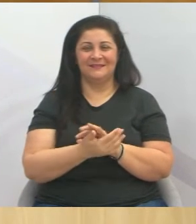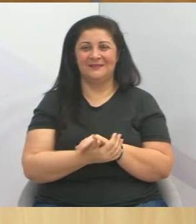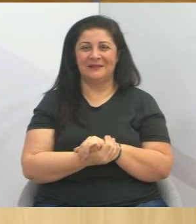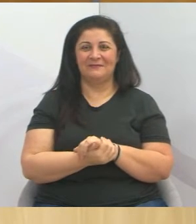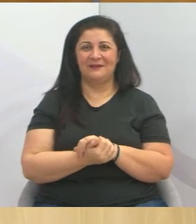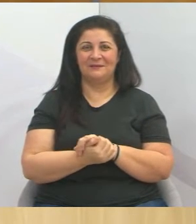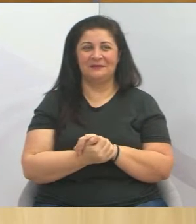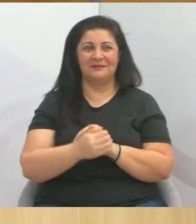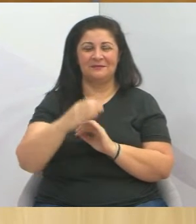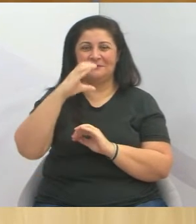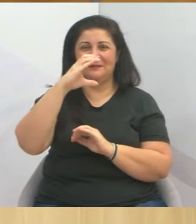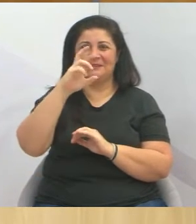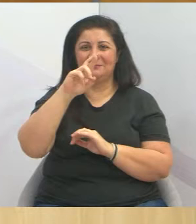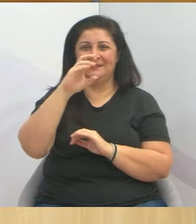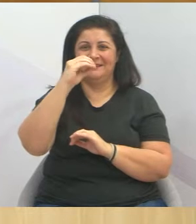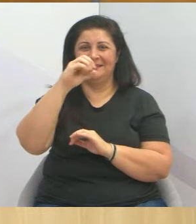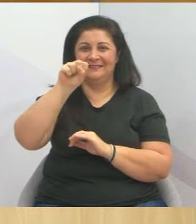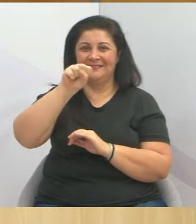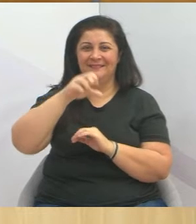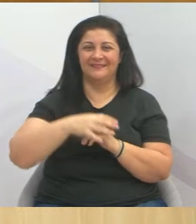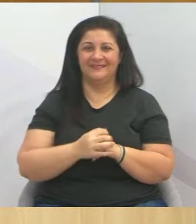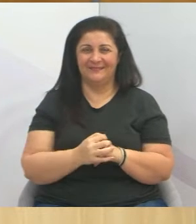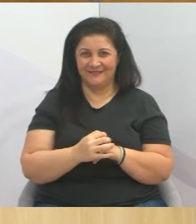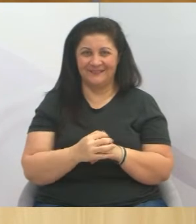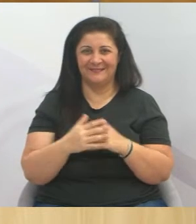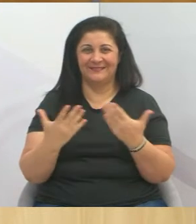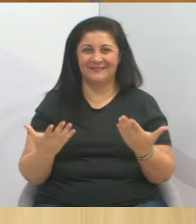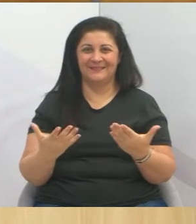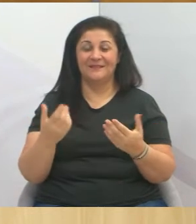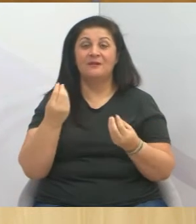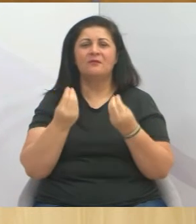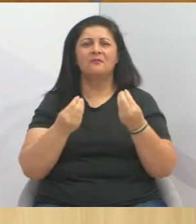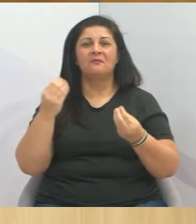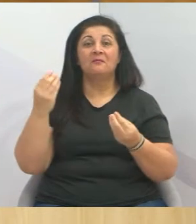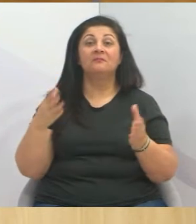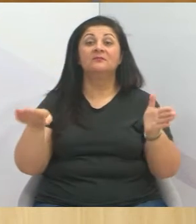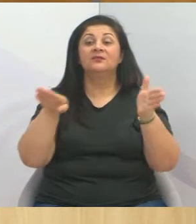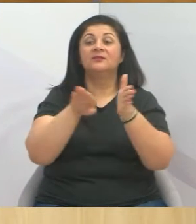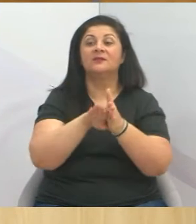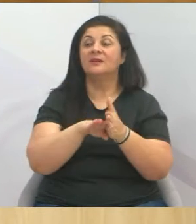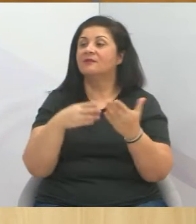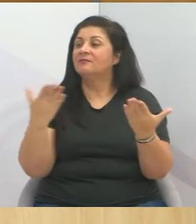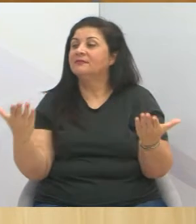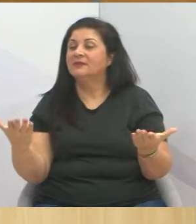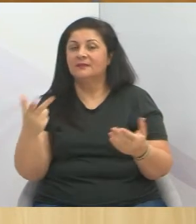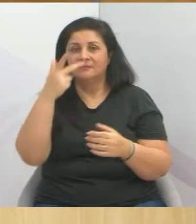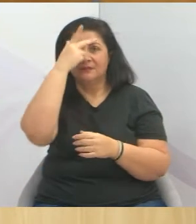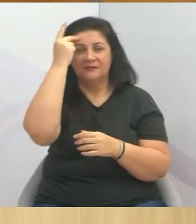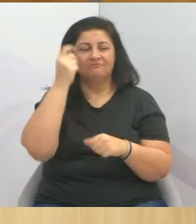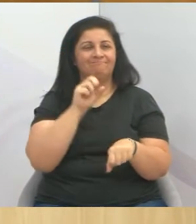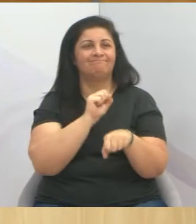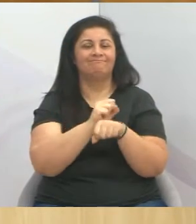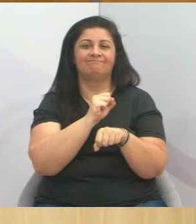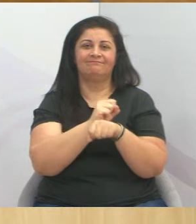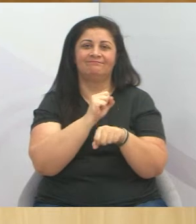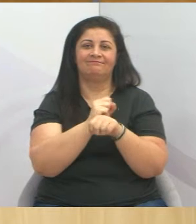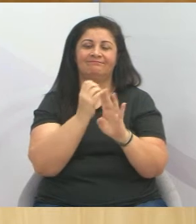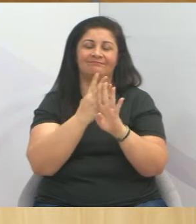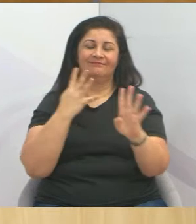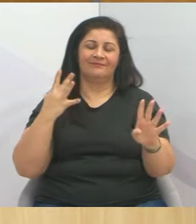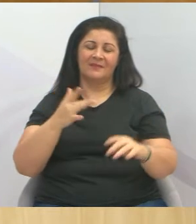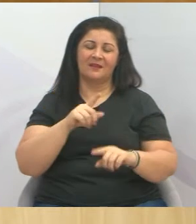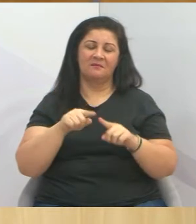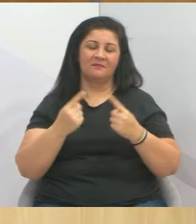esse sistema Cross é terrível quando você chega lá e pergunte o paciente como está está no Cross esperando a